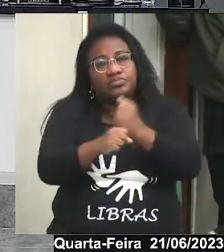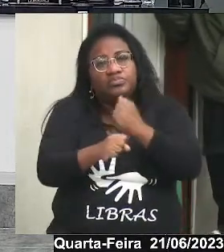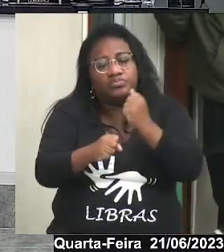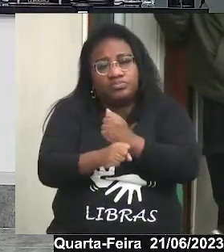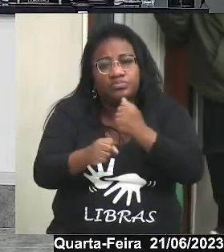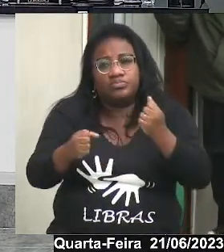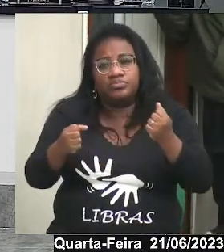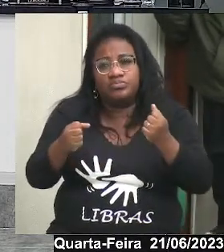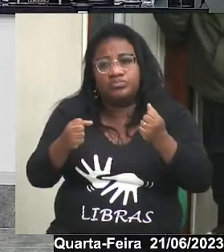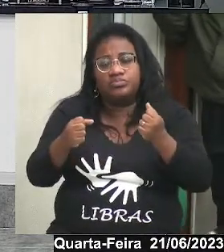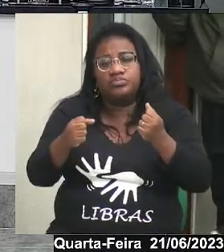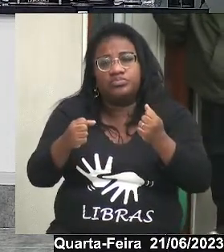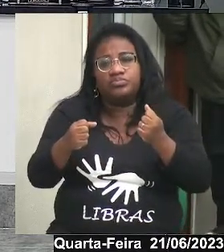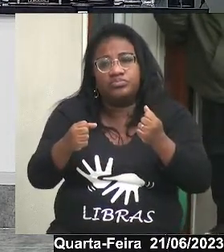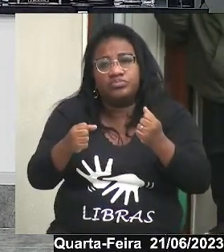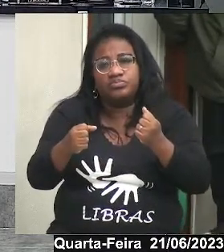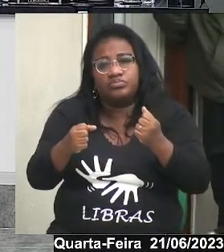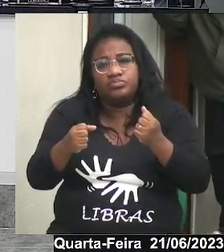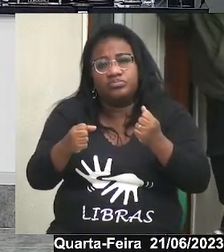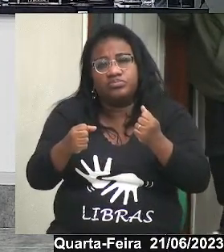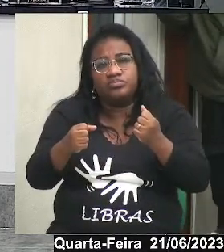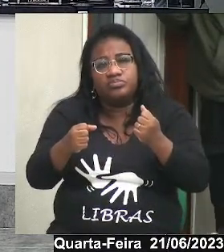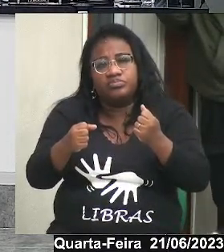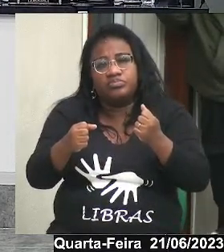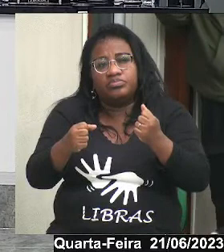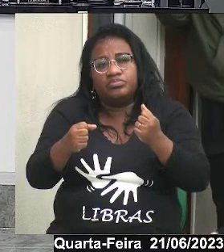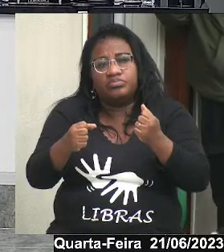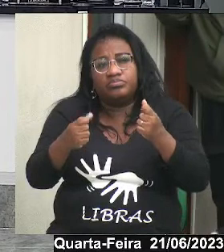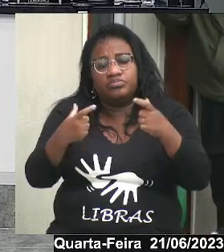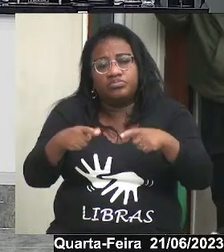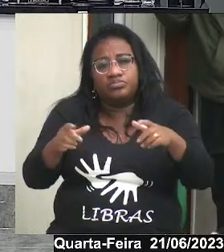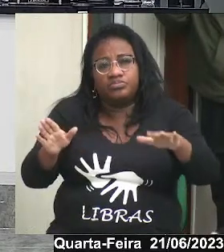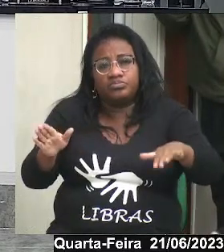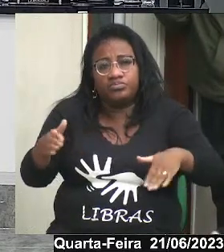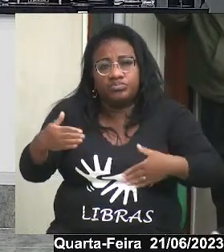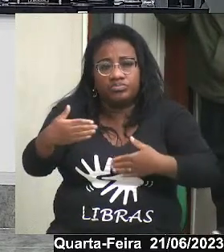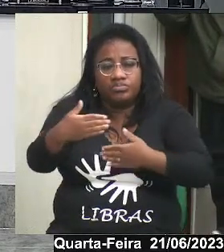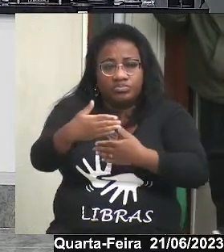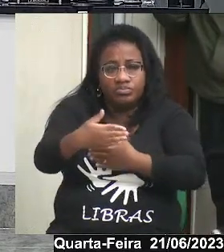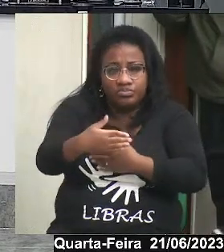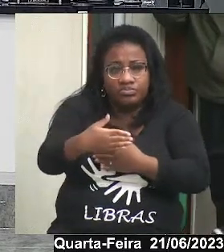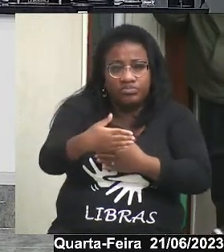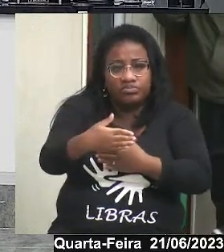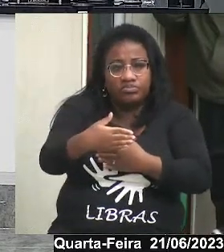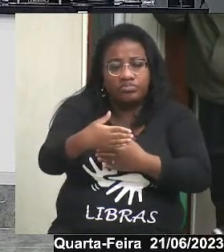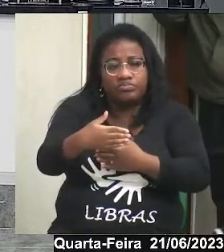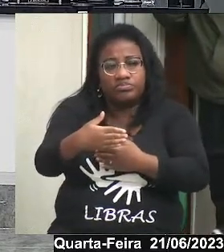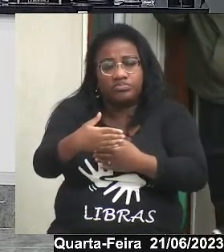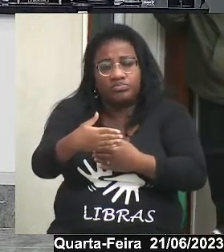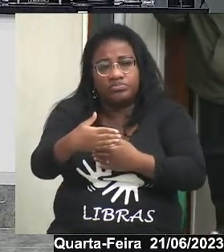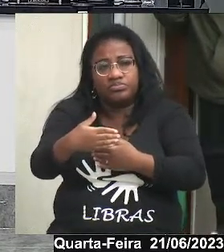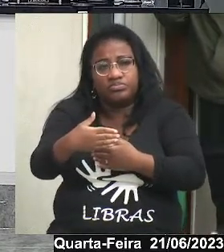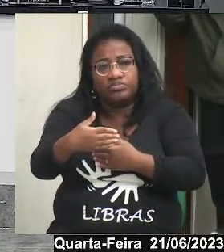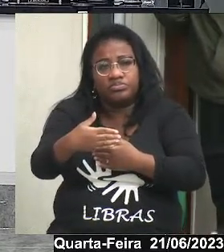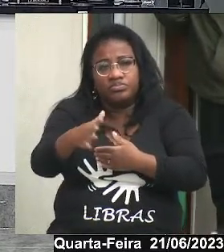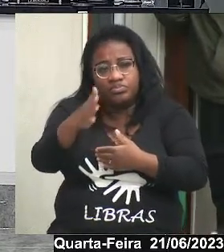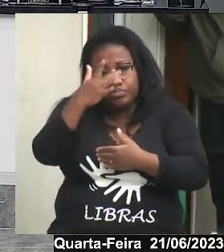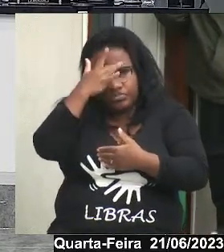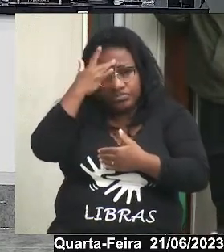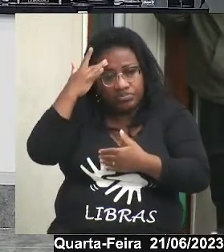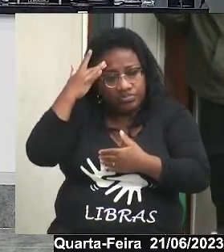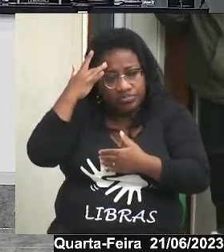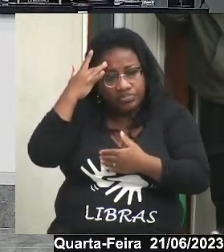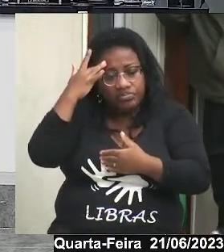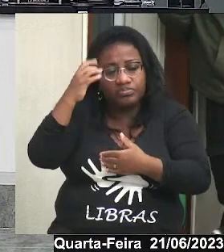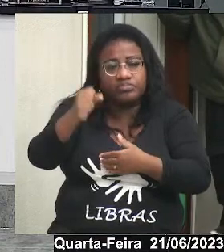construção de um conjunto de casas populares com aspecto de condomínio fechado, voltado para acolhimento e moradia permanente de